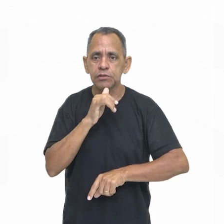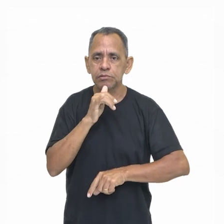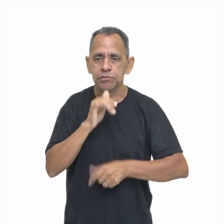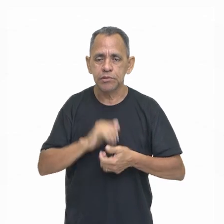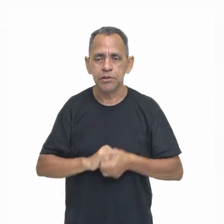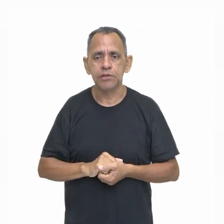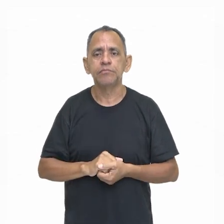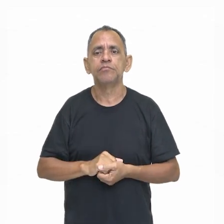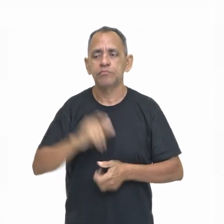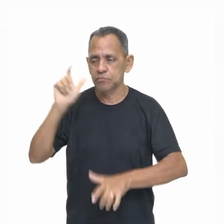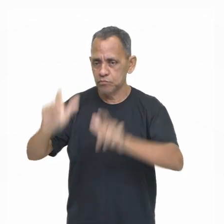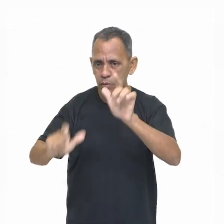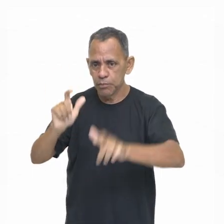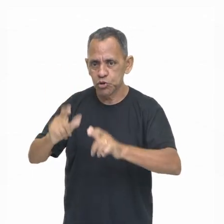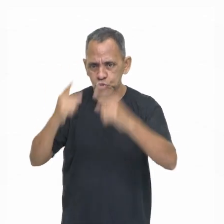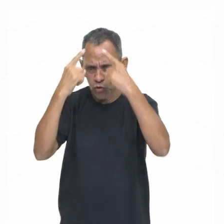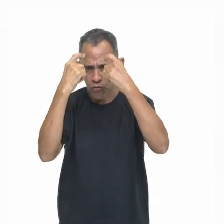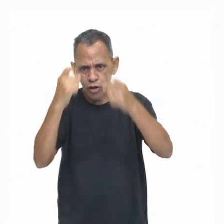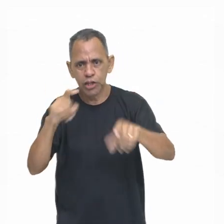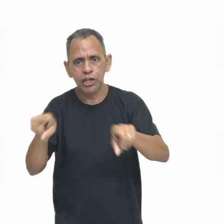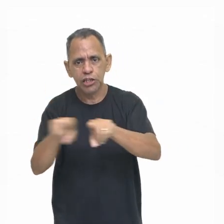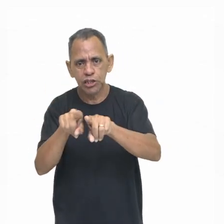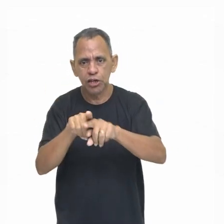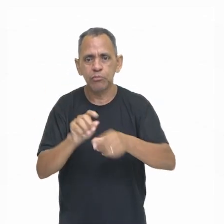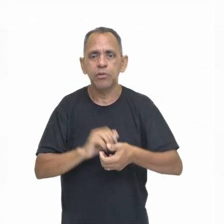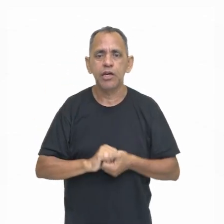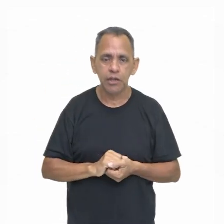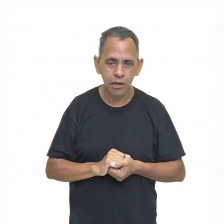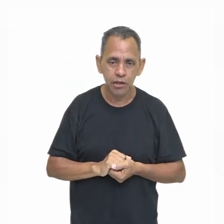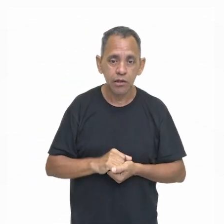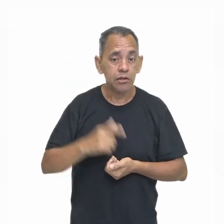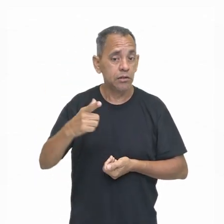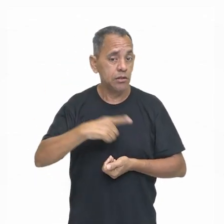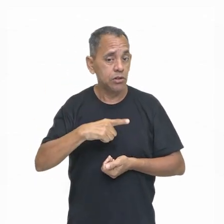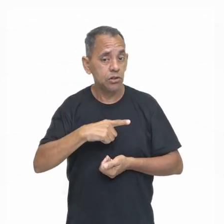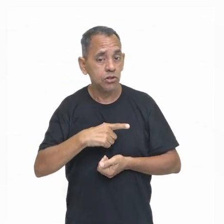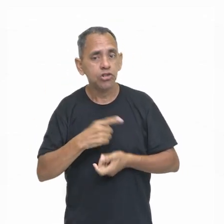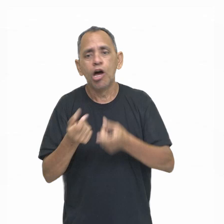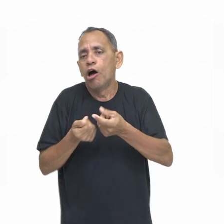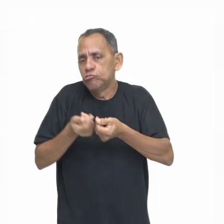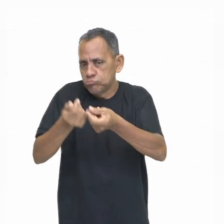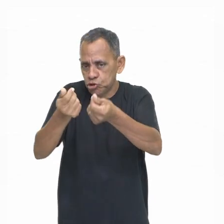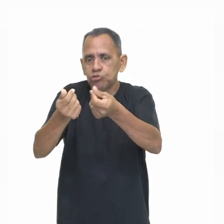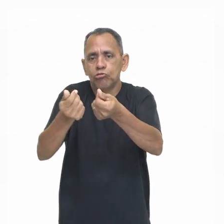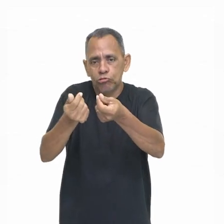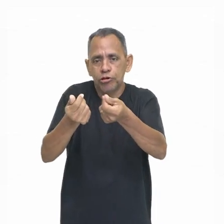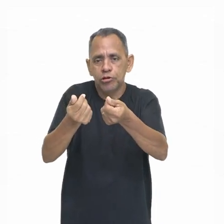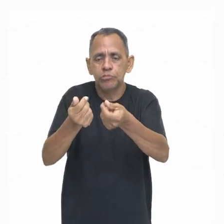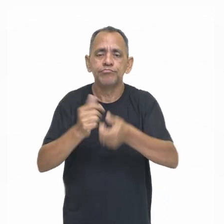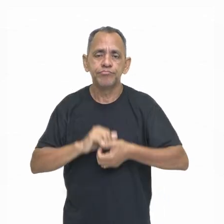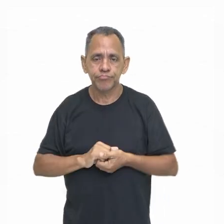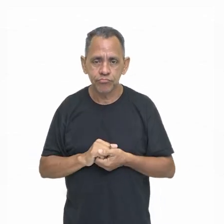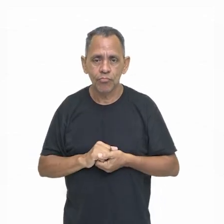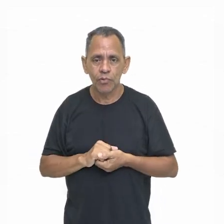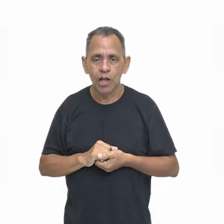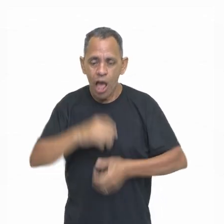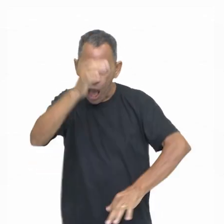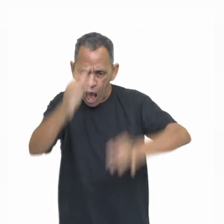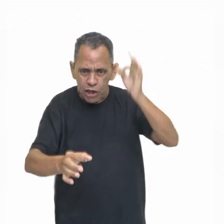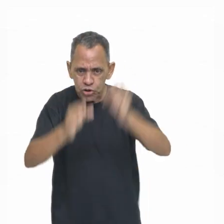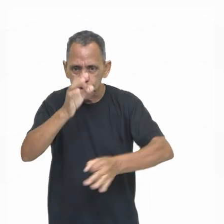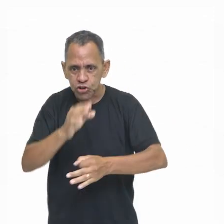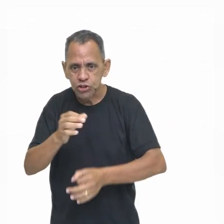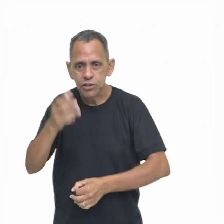adquiriu muitos bens, como helicópteros, barcos, carros de luxo e tudo mais. Ela foi apanhada pela justiça, essa